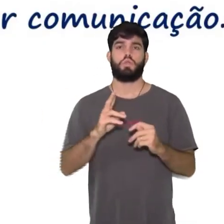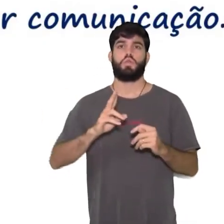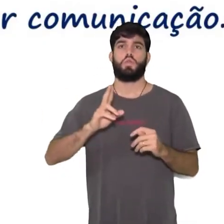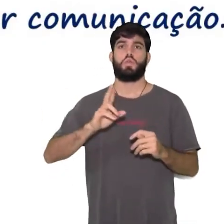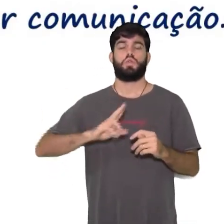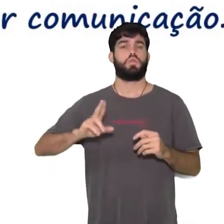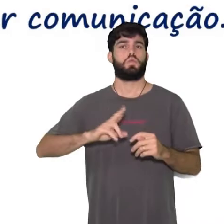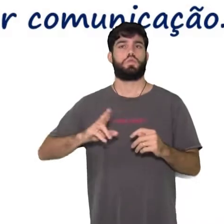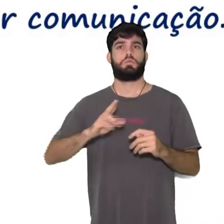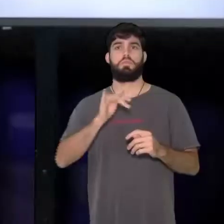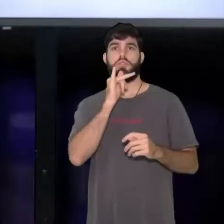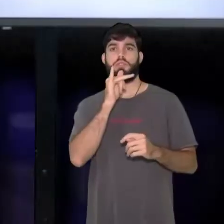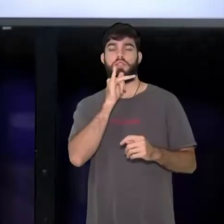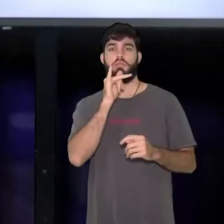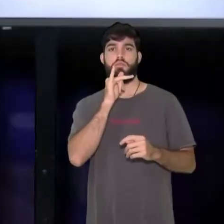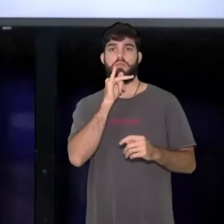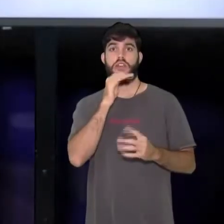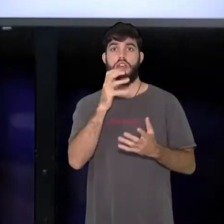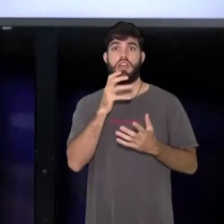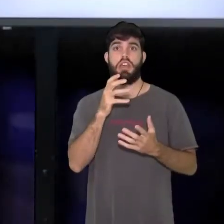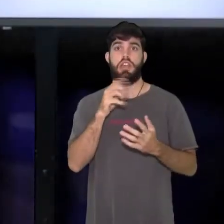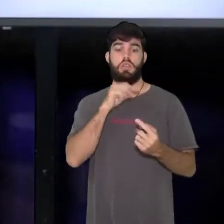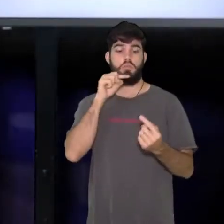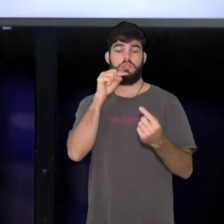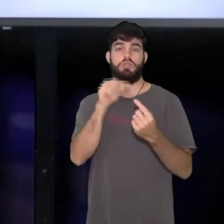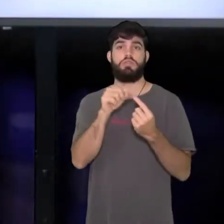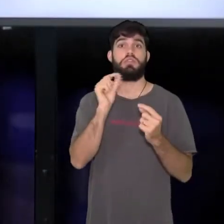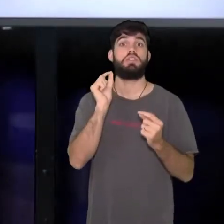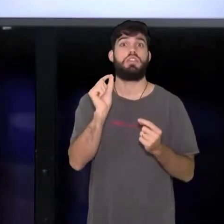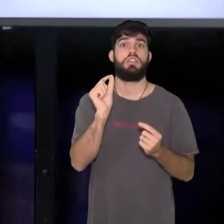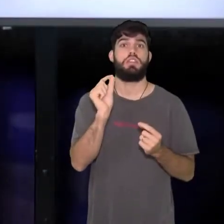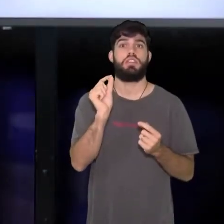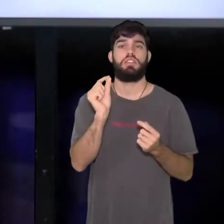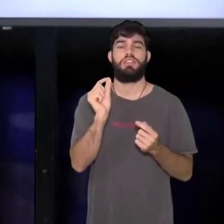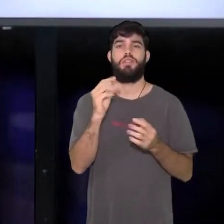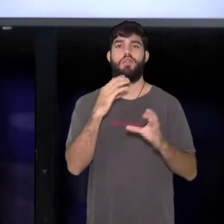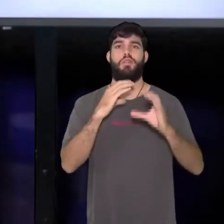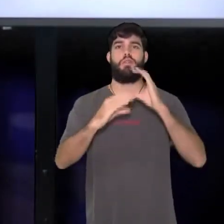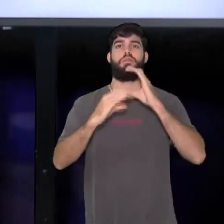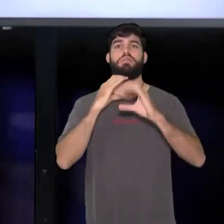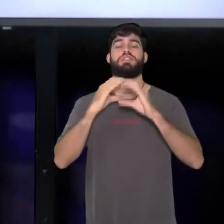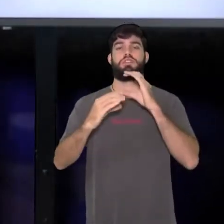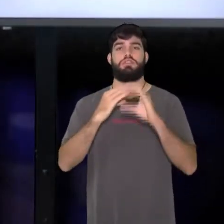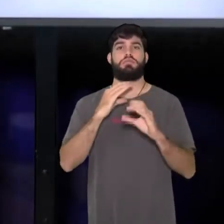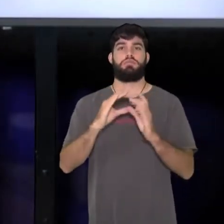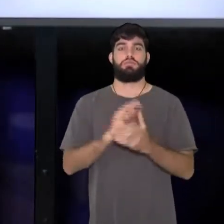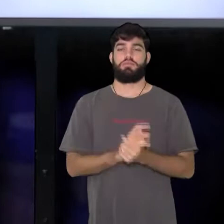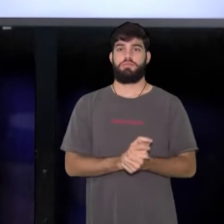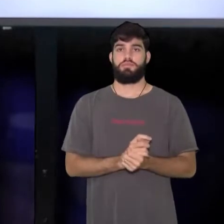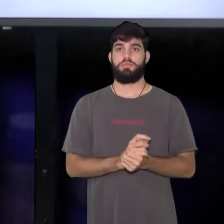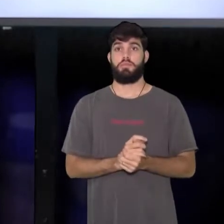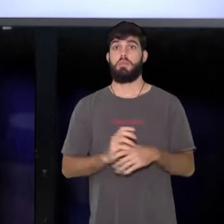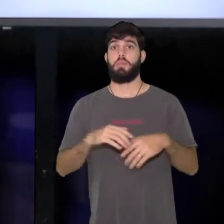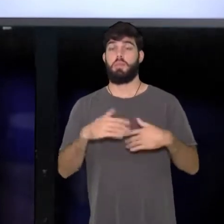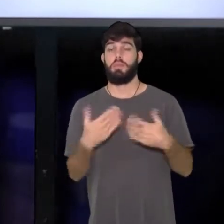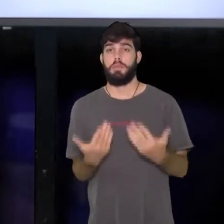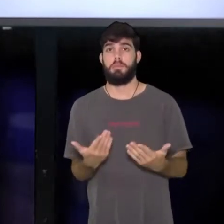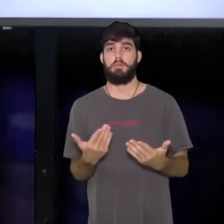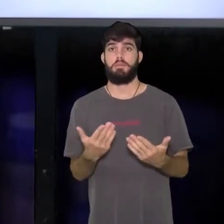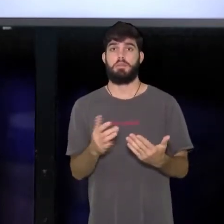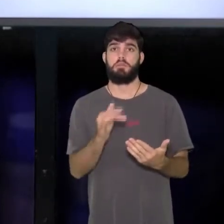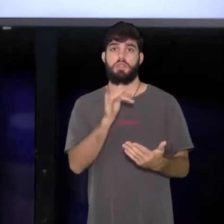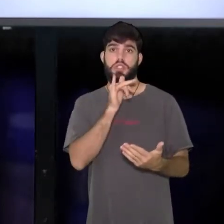estabelecer comunicação. Linguagem é todo recurso usado para estabelecer comunicação. Então, se